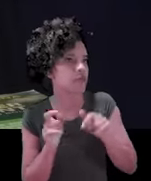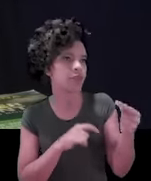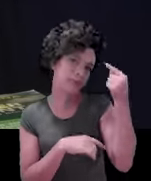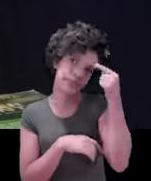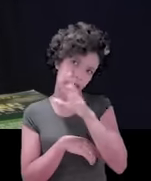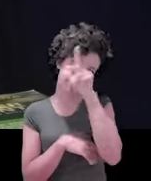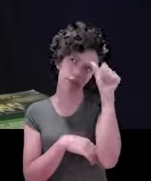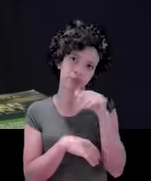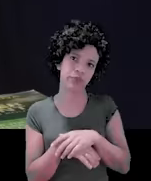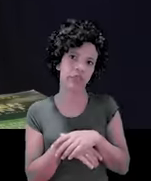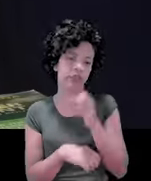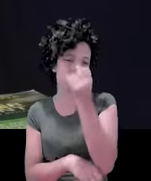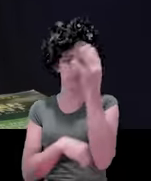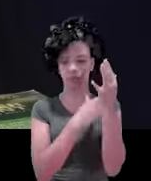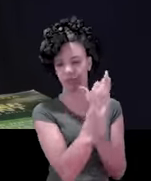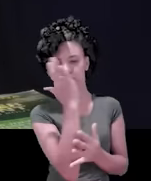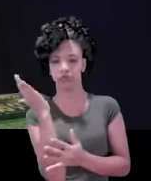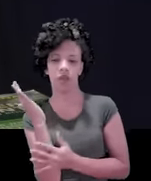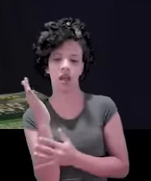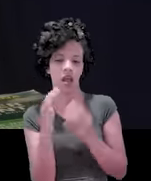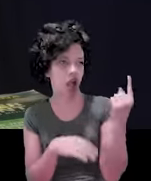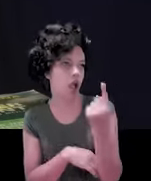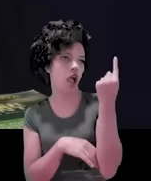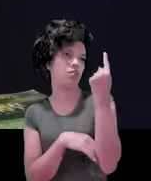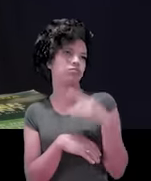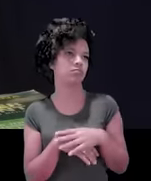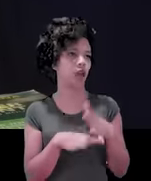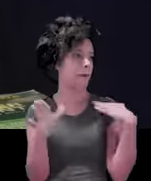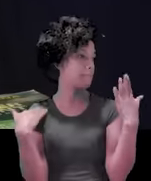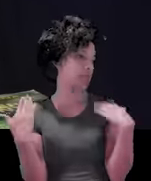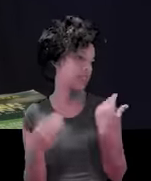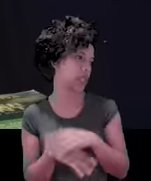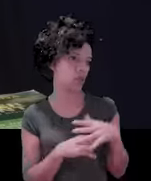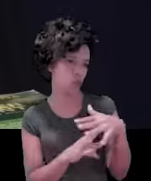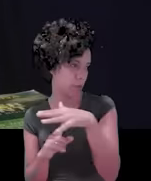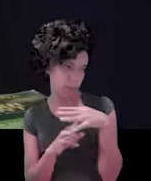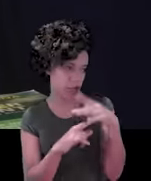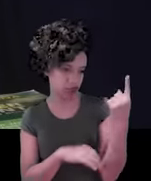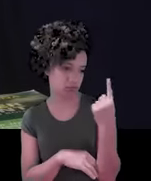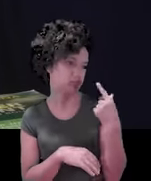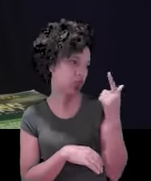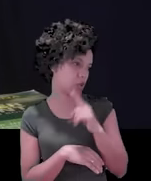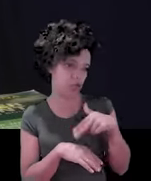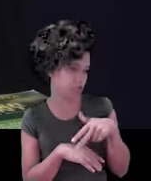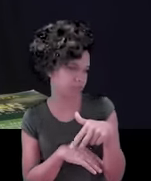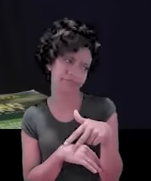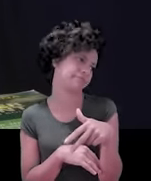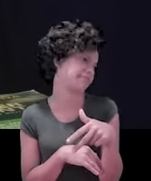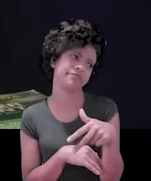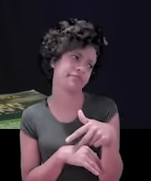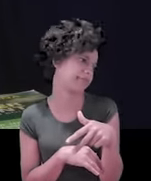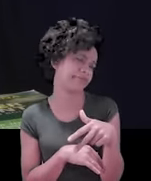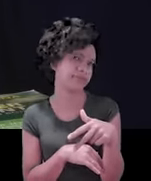gente vezes pensa por da Amazônia né Aquele monte de Mata árvore alta é um passeio no parque maças São alta você consegue andar por baixo não